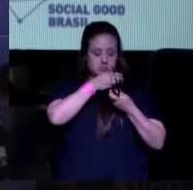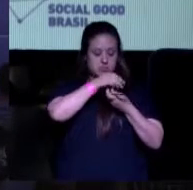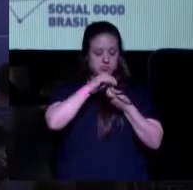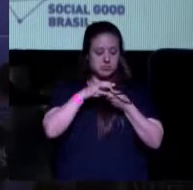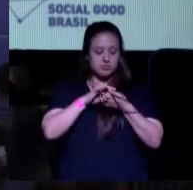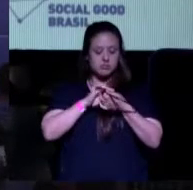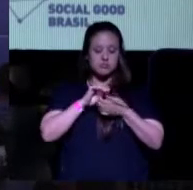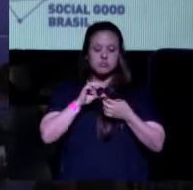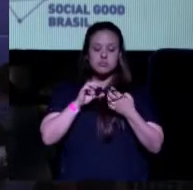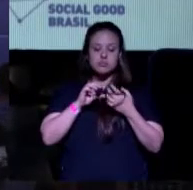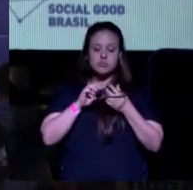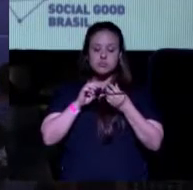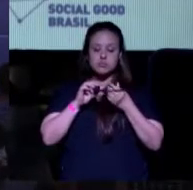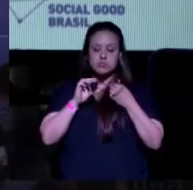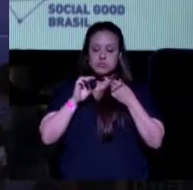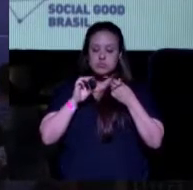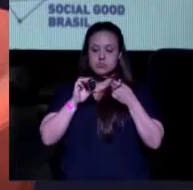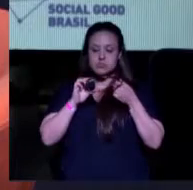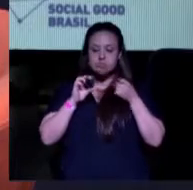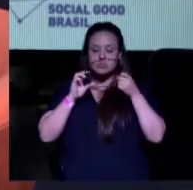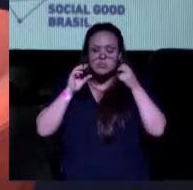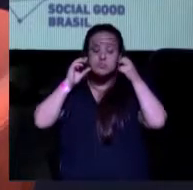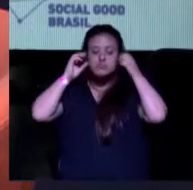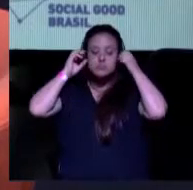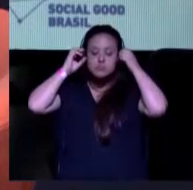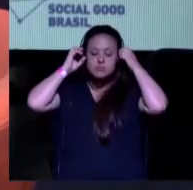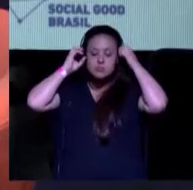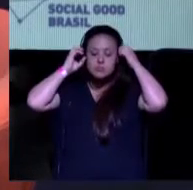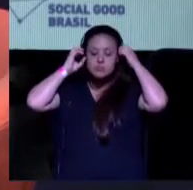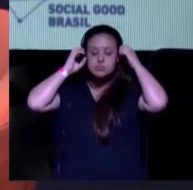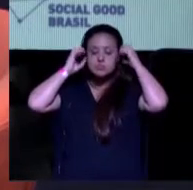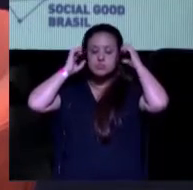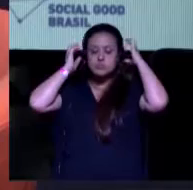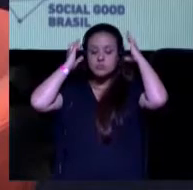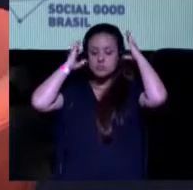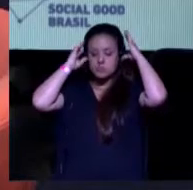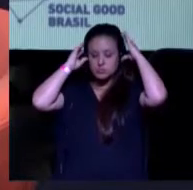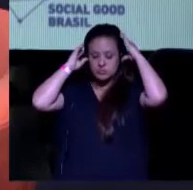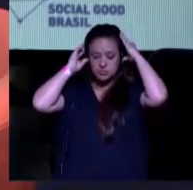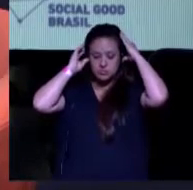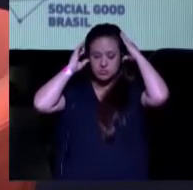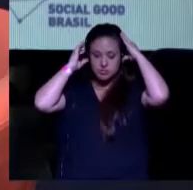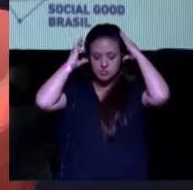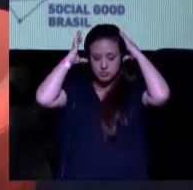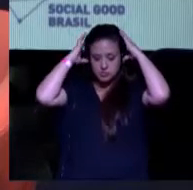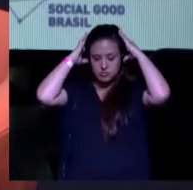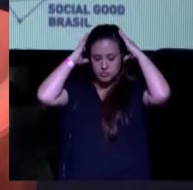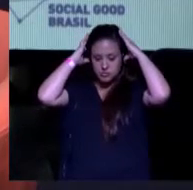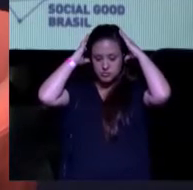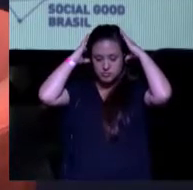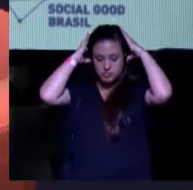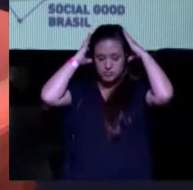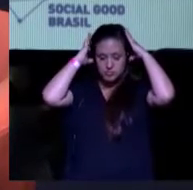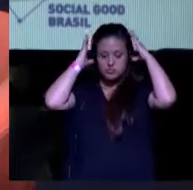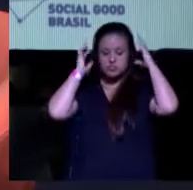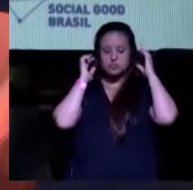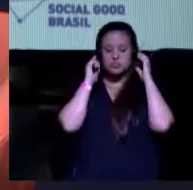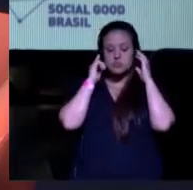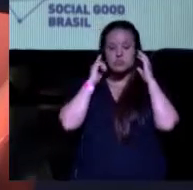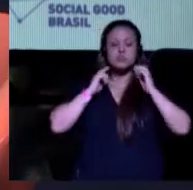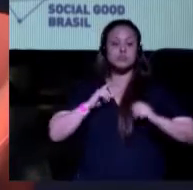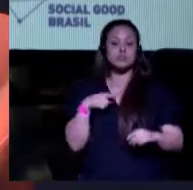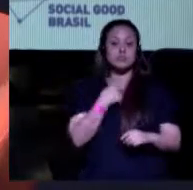quais são as capacidades que nós estamos analisando o vendo como ou quando o novo membro pode entrar na ue